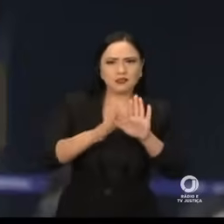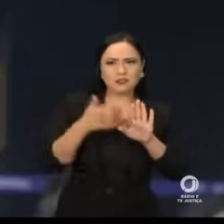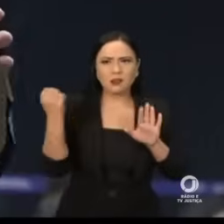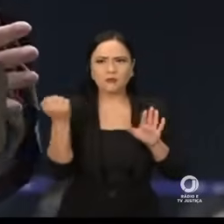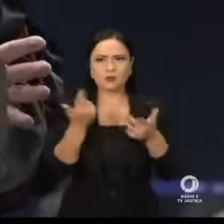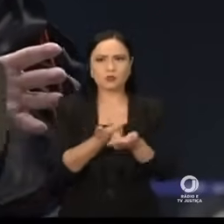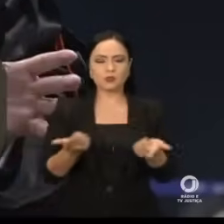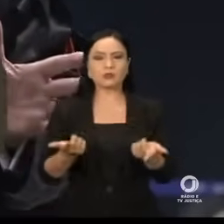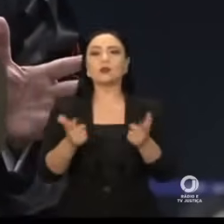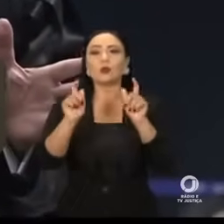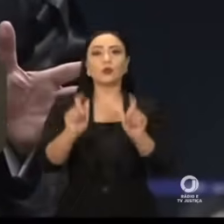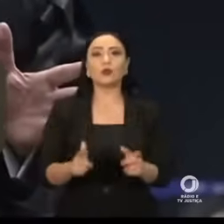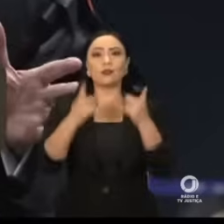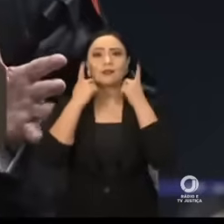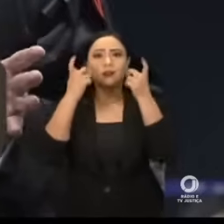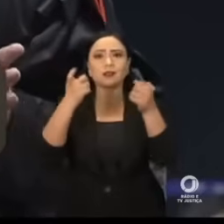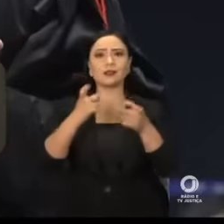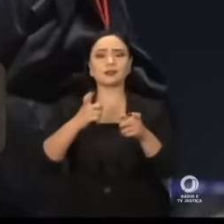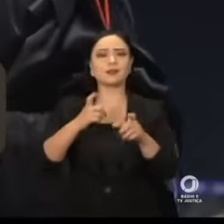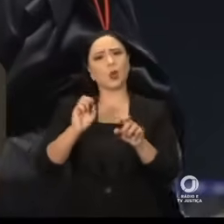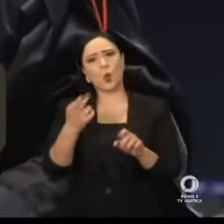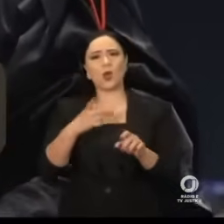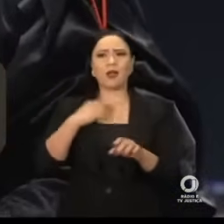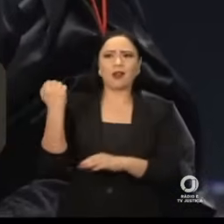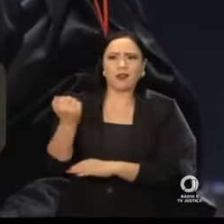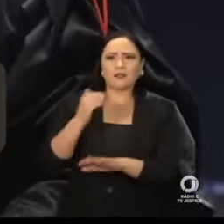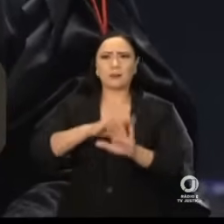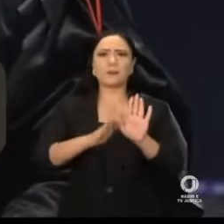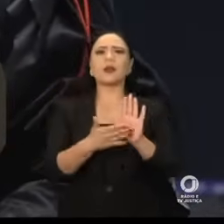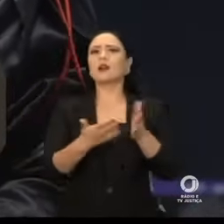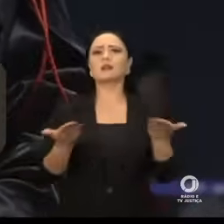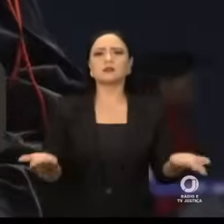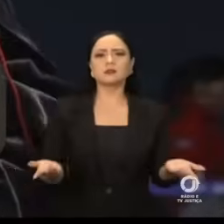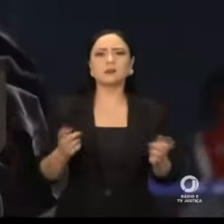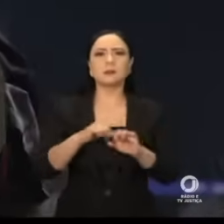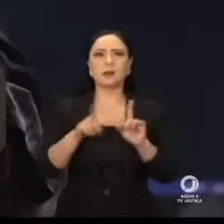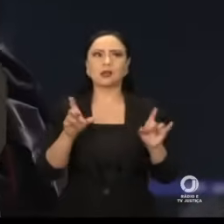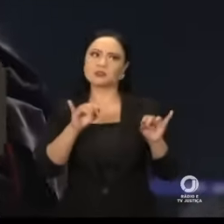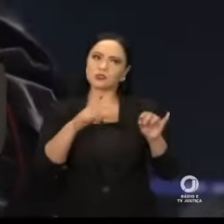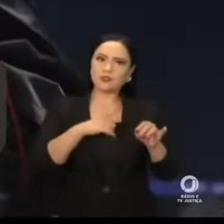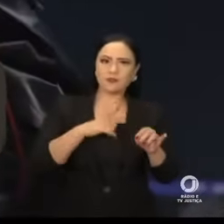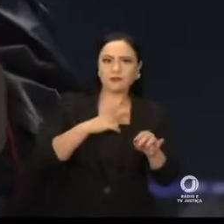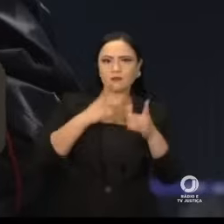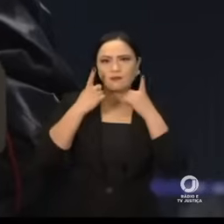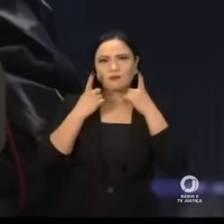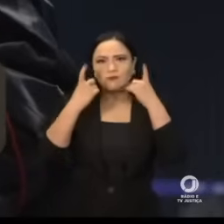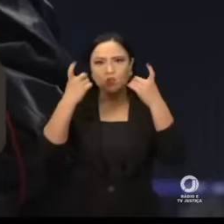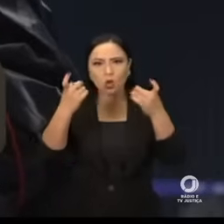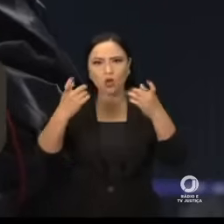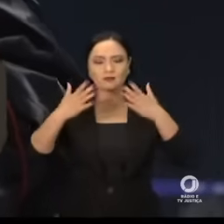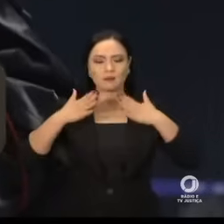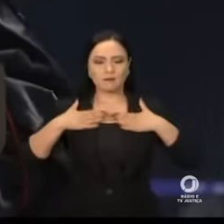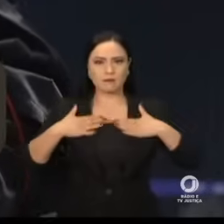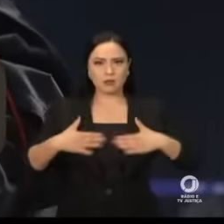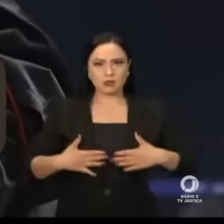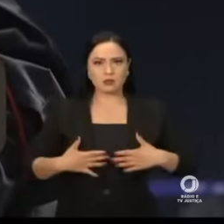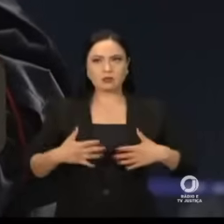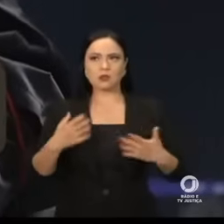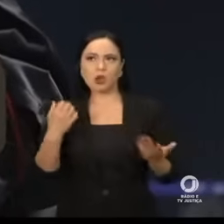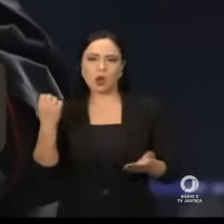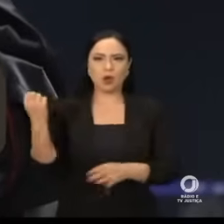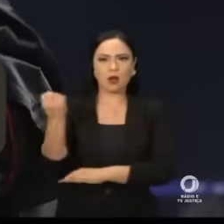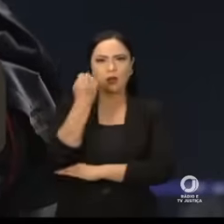Aonde está a violência ou grave ameaça? Dir-se-á, bom, mas se houver a violência física, a grave